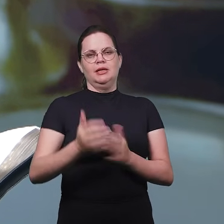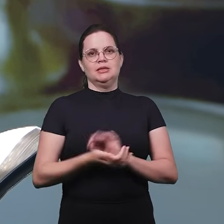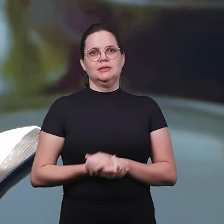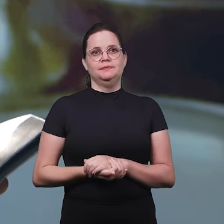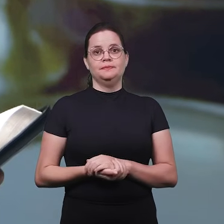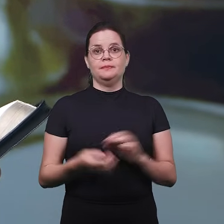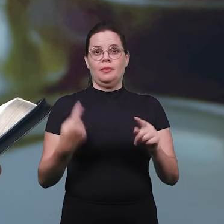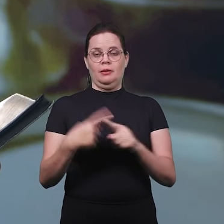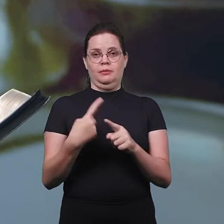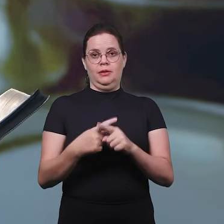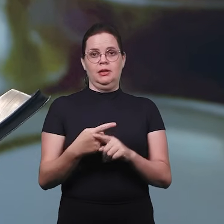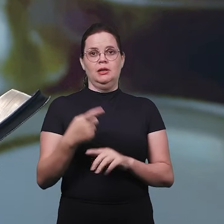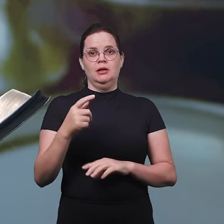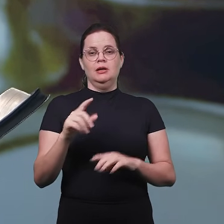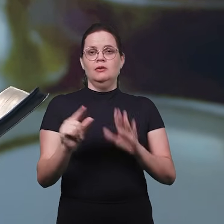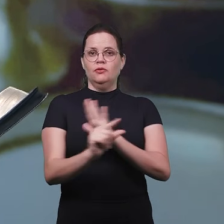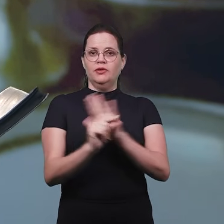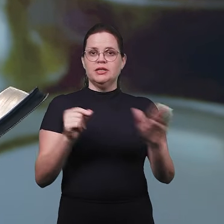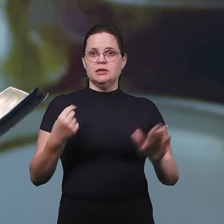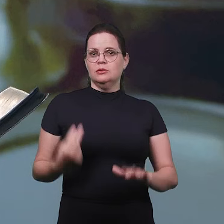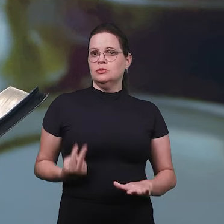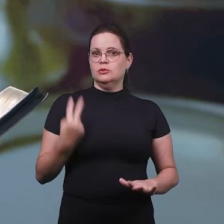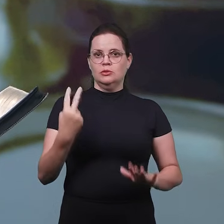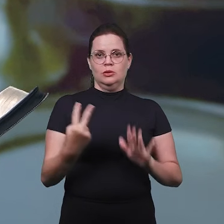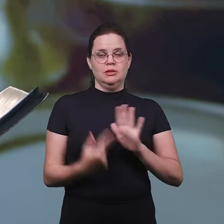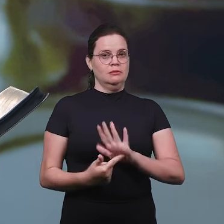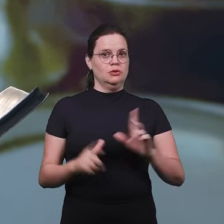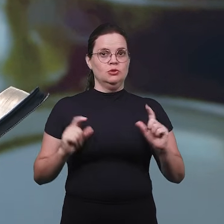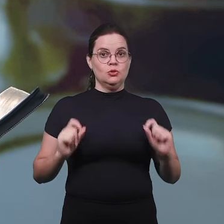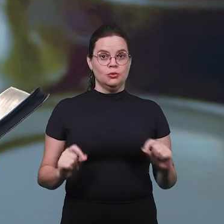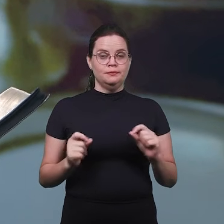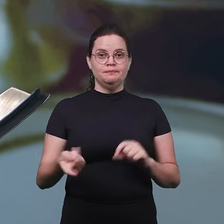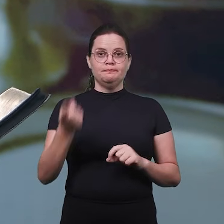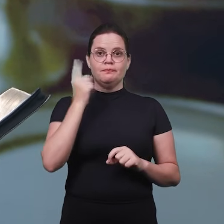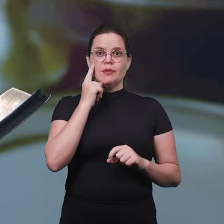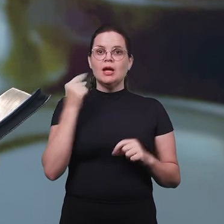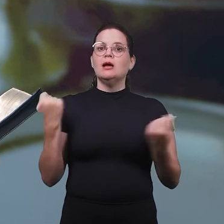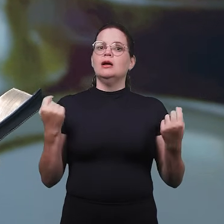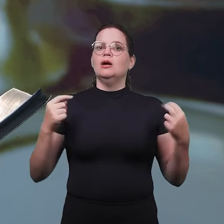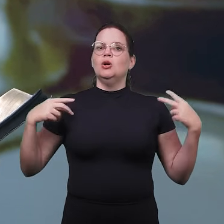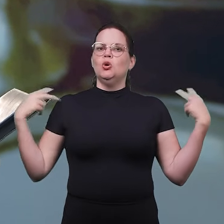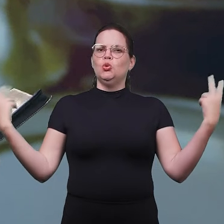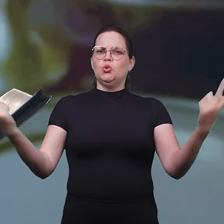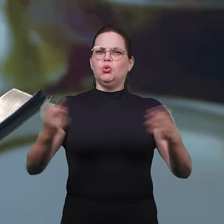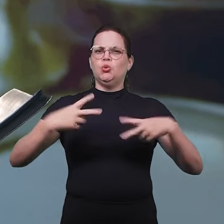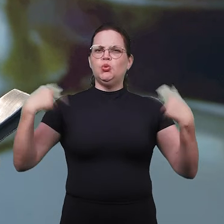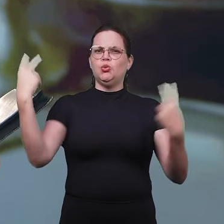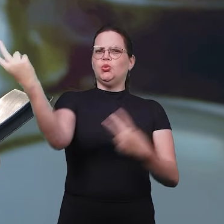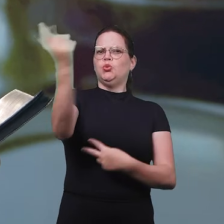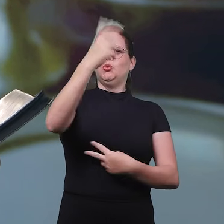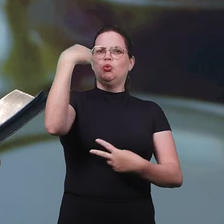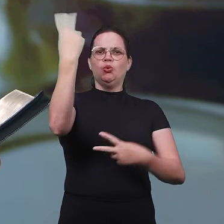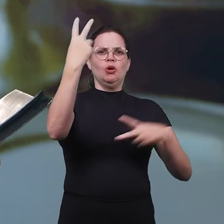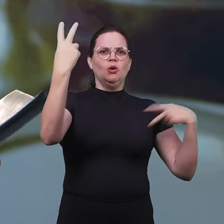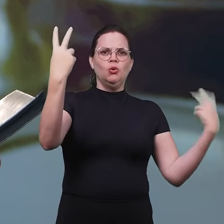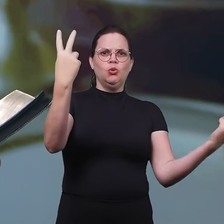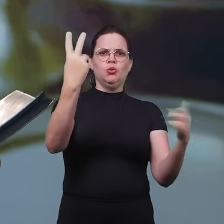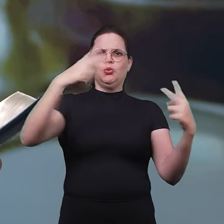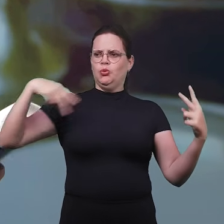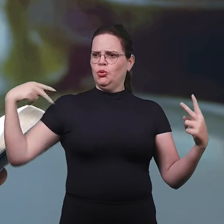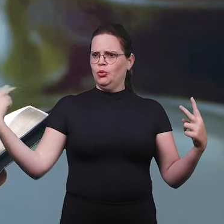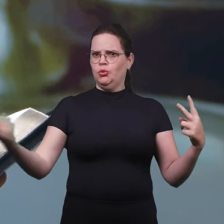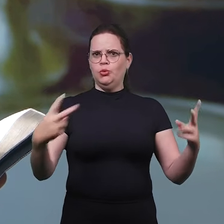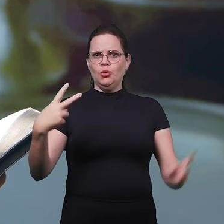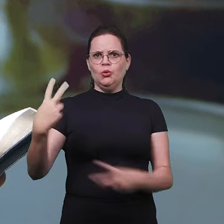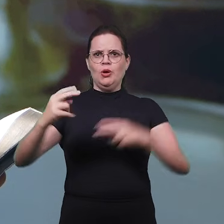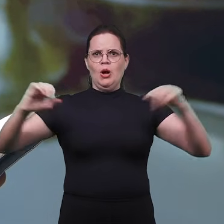não? exatamente. Porque aqui fala no verso 2, e eis que os 4 ventos do céu combatiam